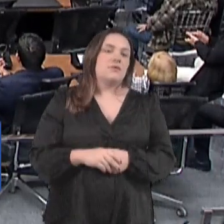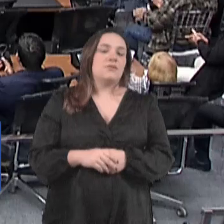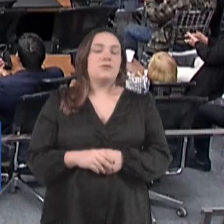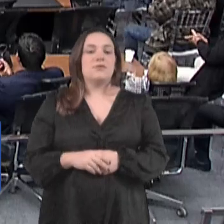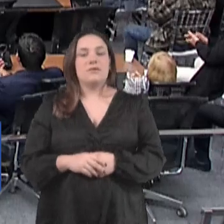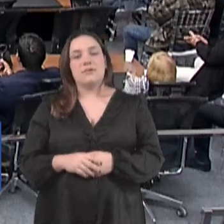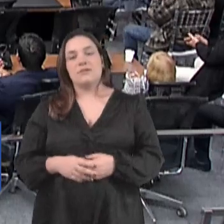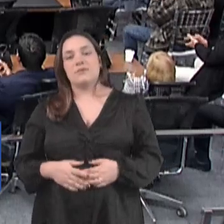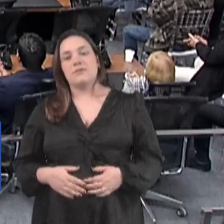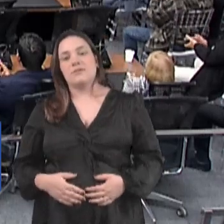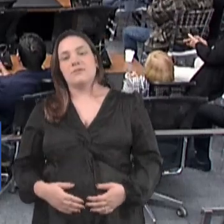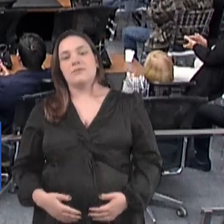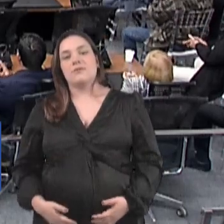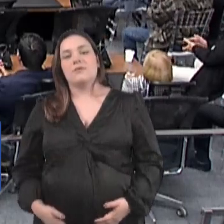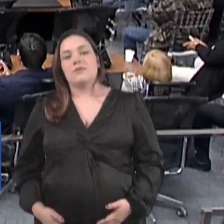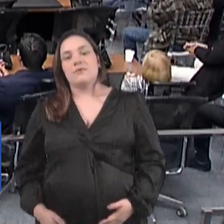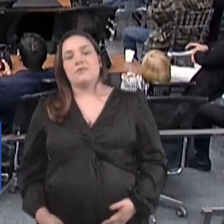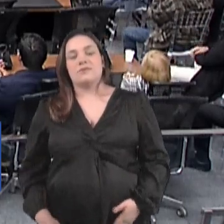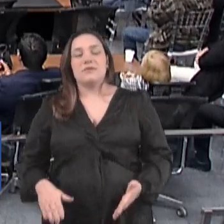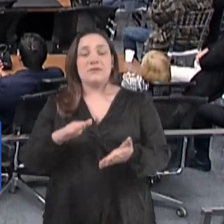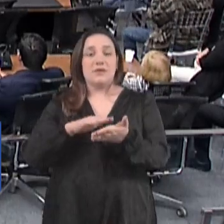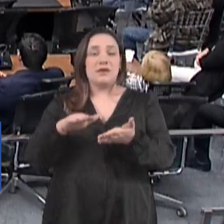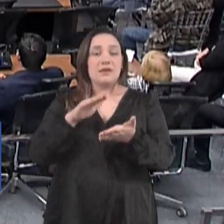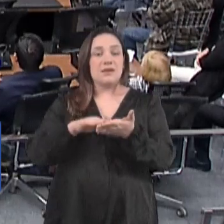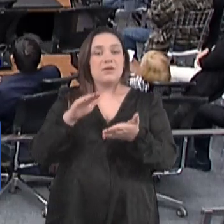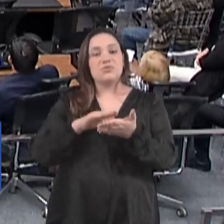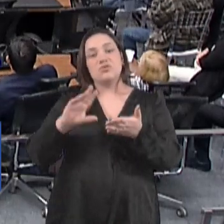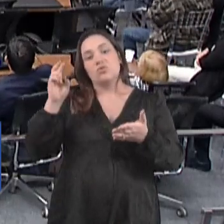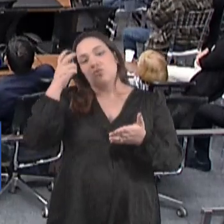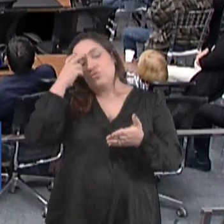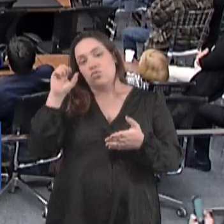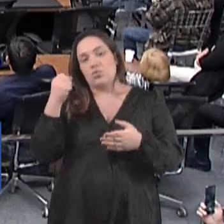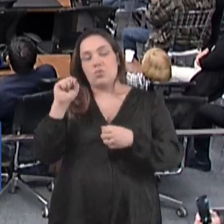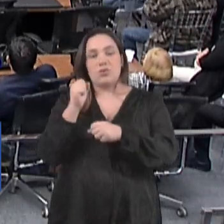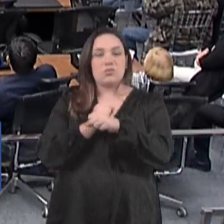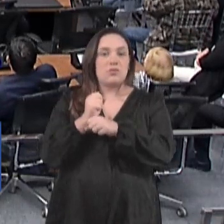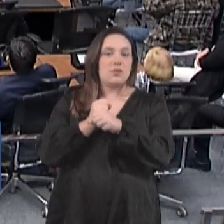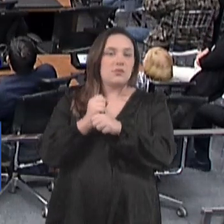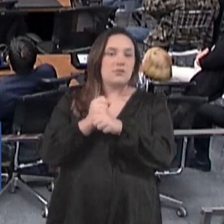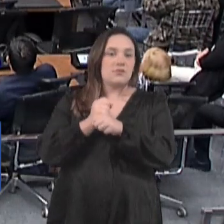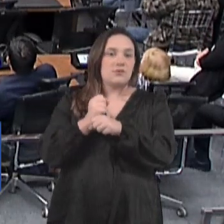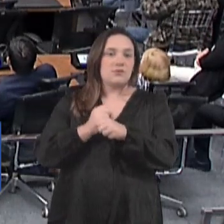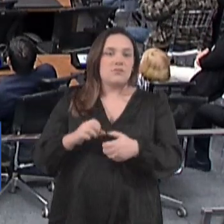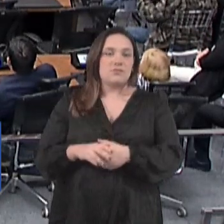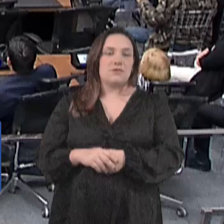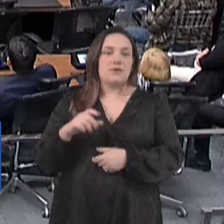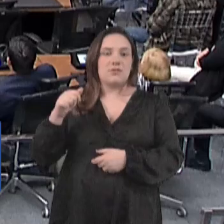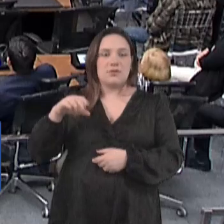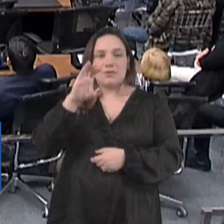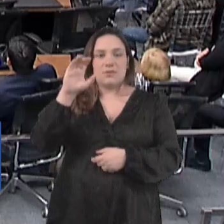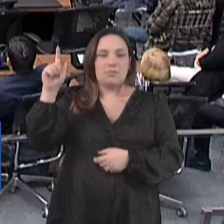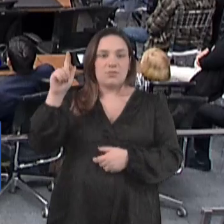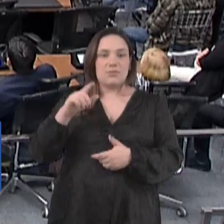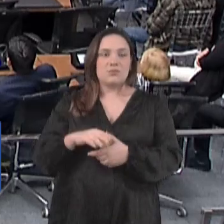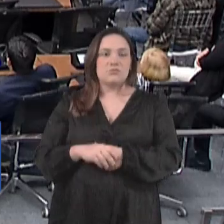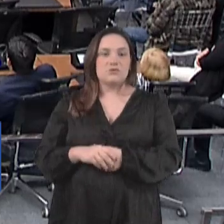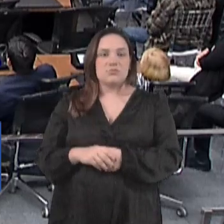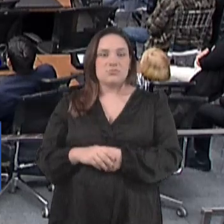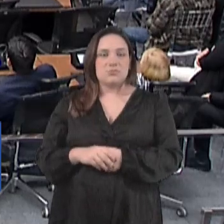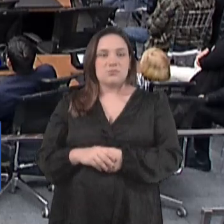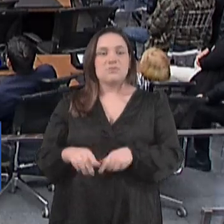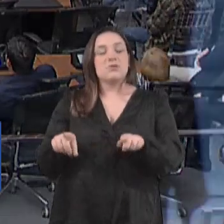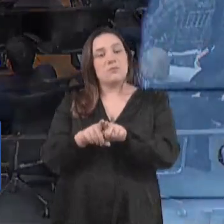Professor Américo Calheiros, ele que foi secretário de Cultura por 8 anos aqui de Campo Grande e também